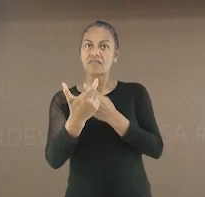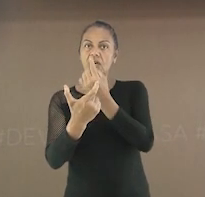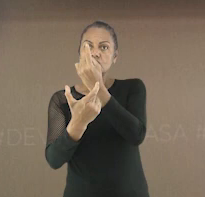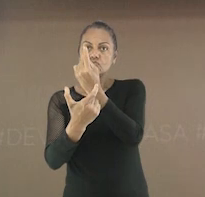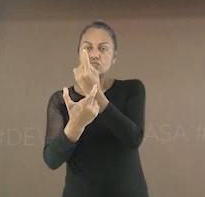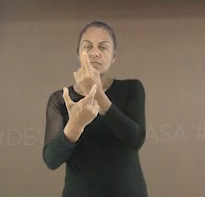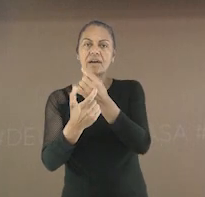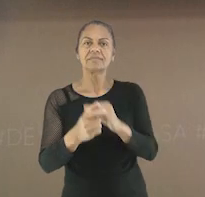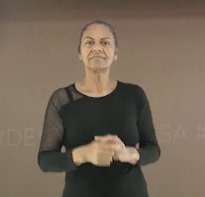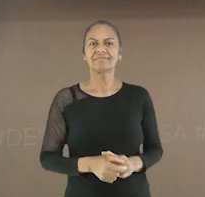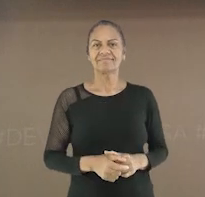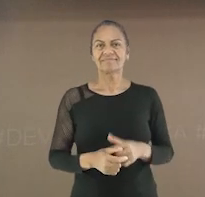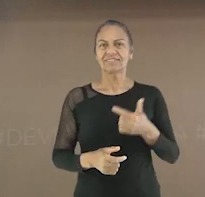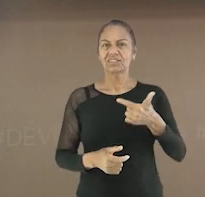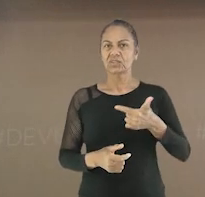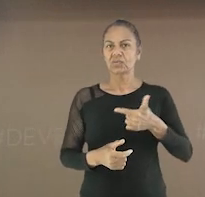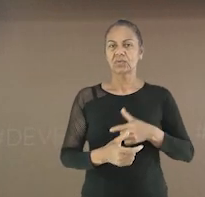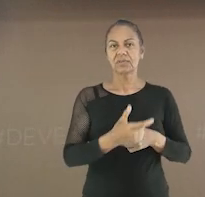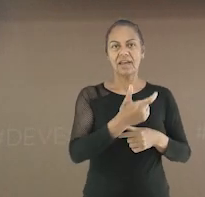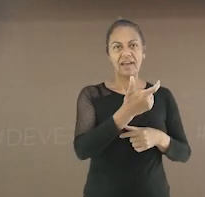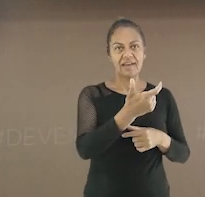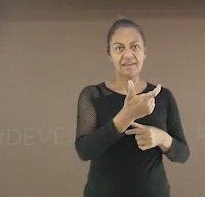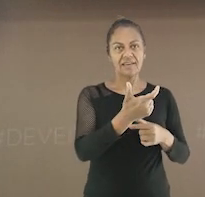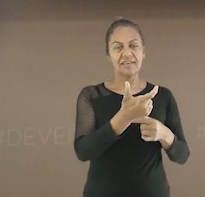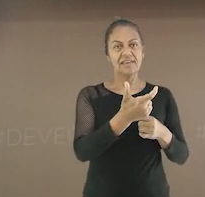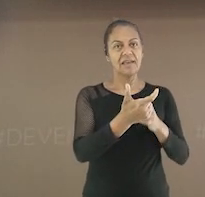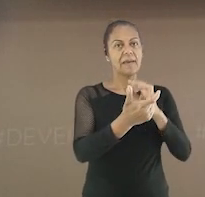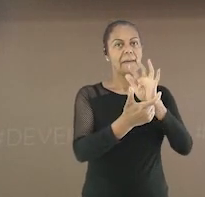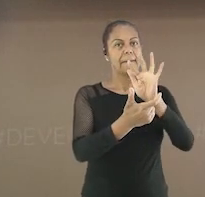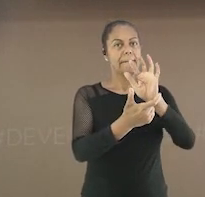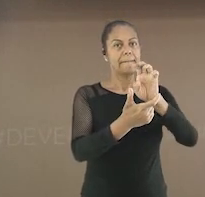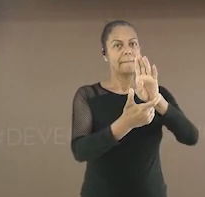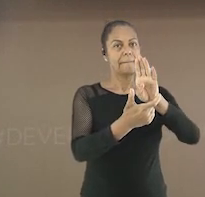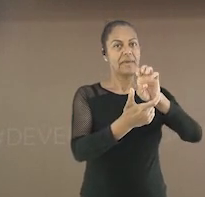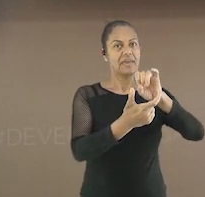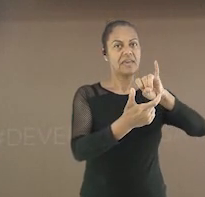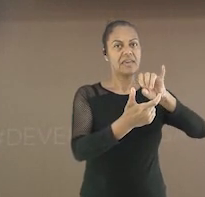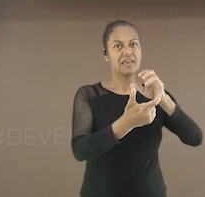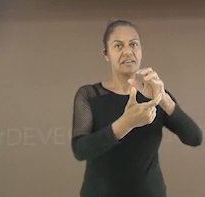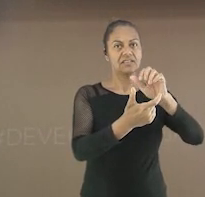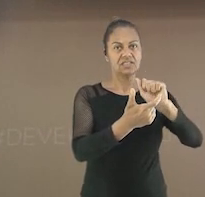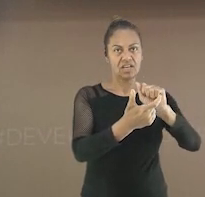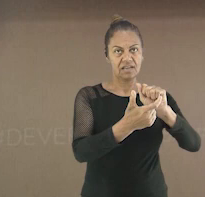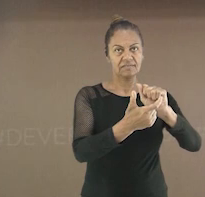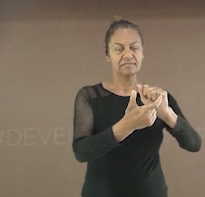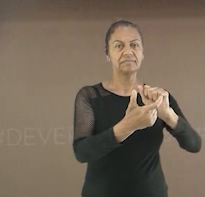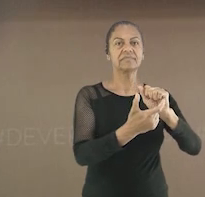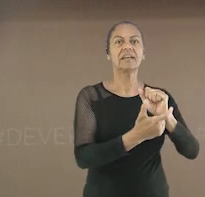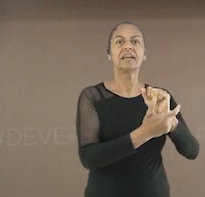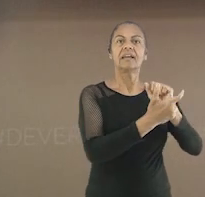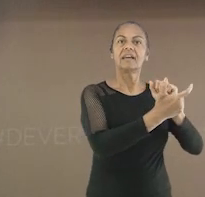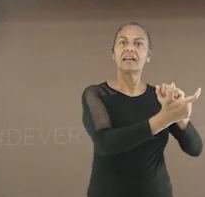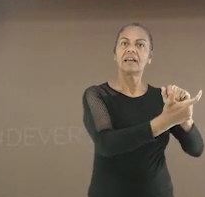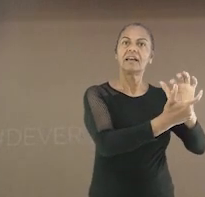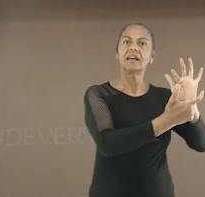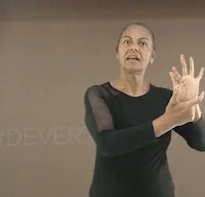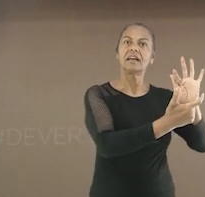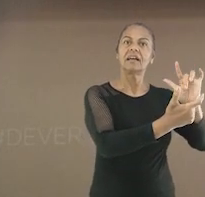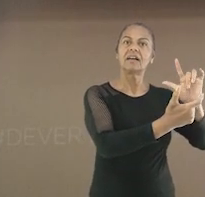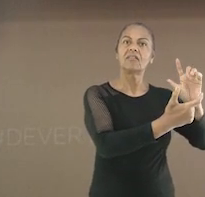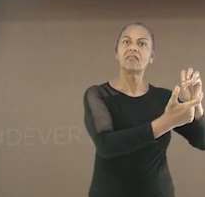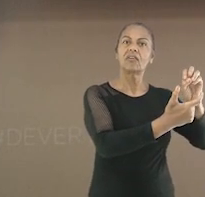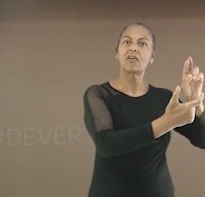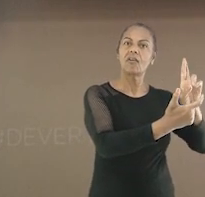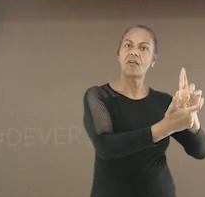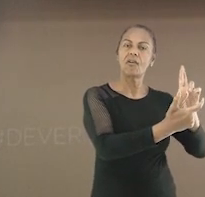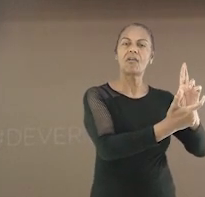segundo caso, o substantivo beija-flor é formado por duas palavras. Veja só, a palavra beija e